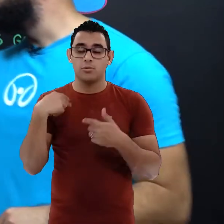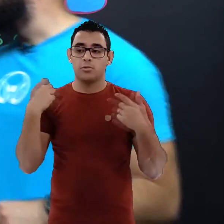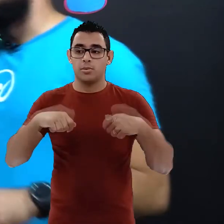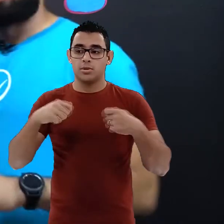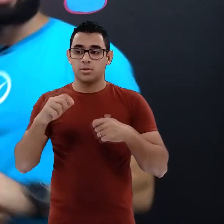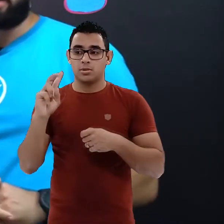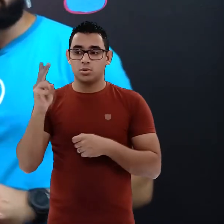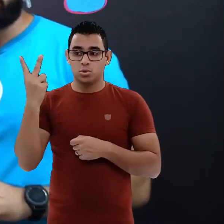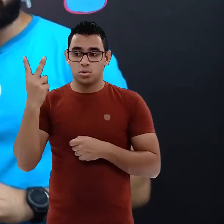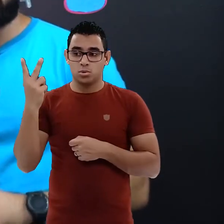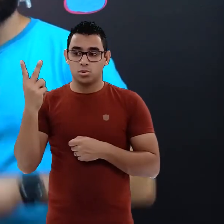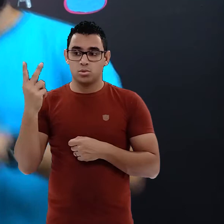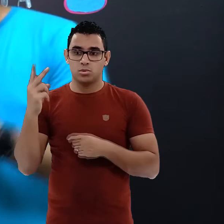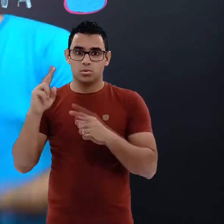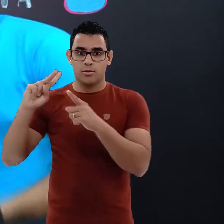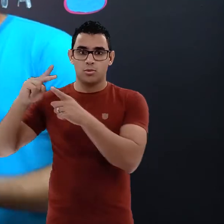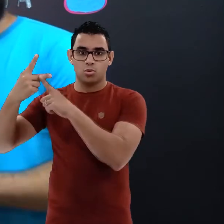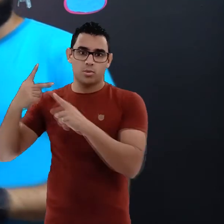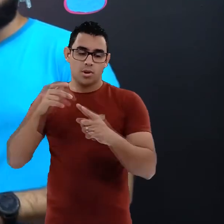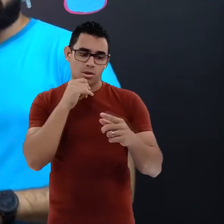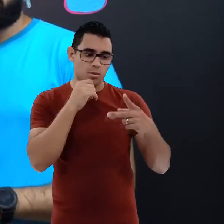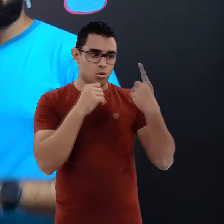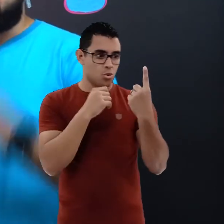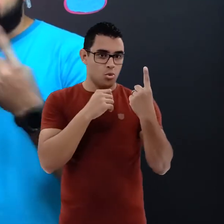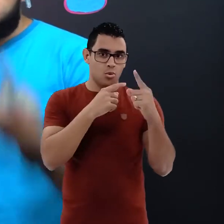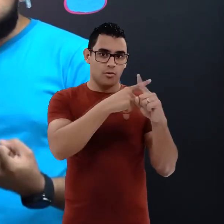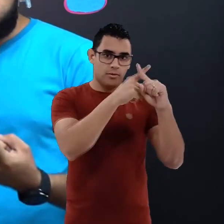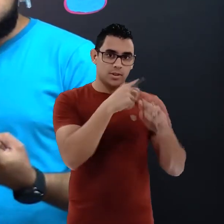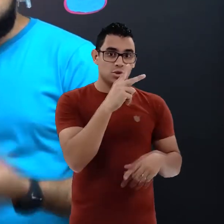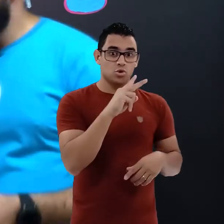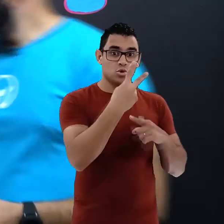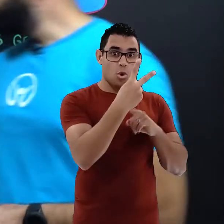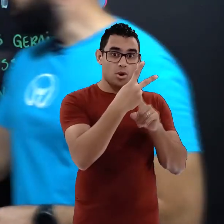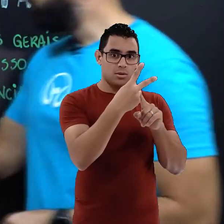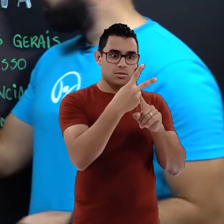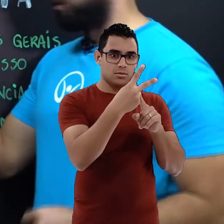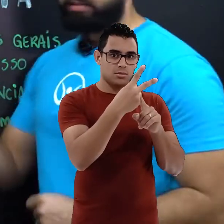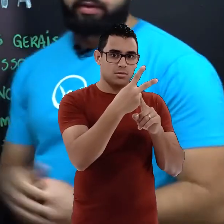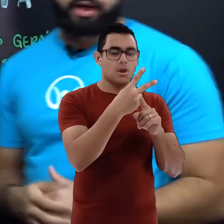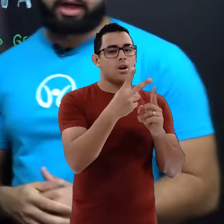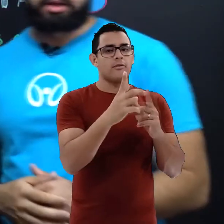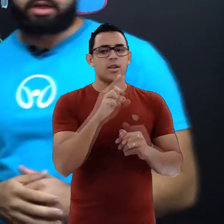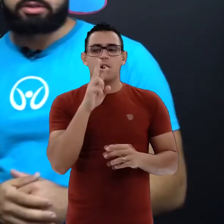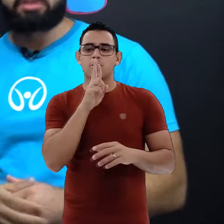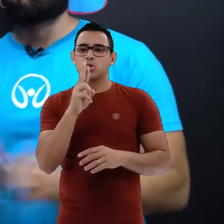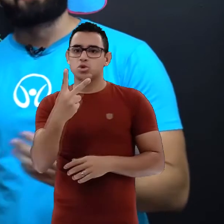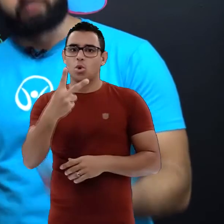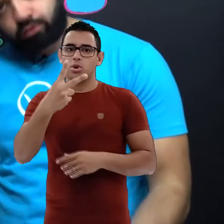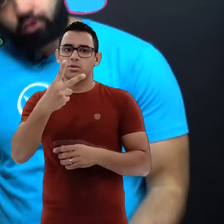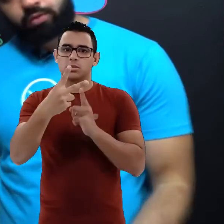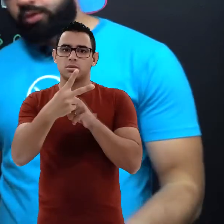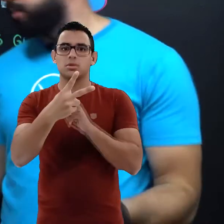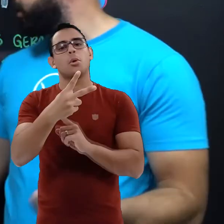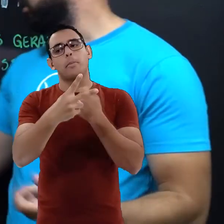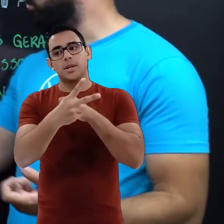exatamente quantos mol de H2? O dobro também, no caso 6. E quando for formar o NH3, eu vou formar